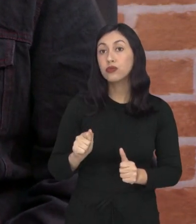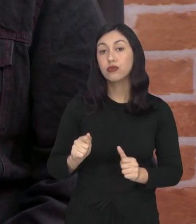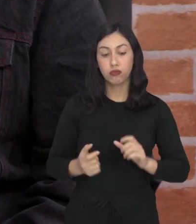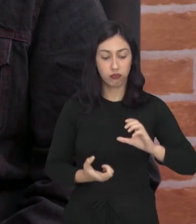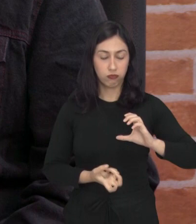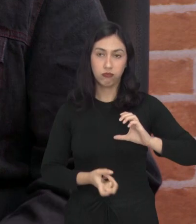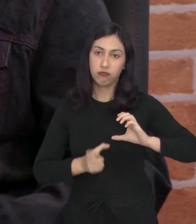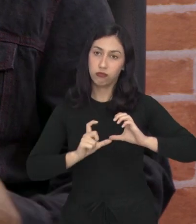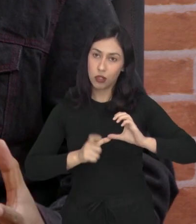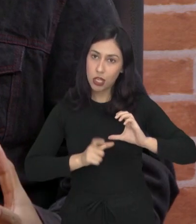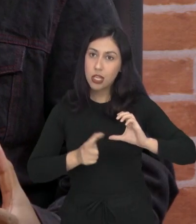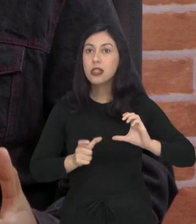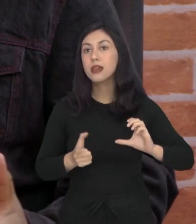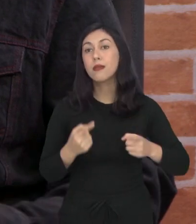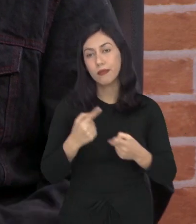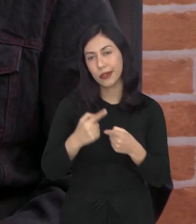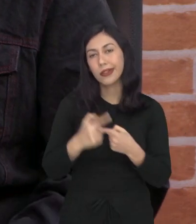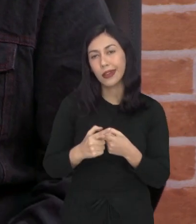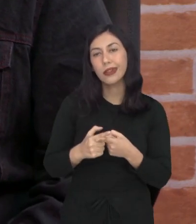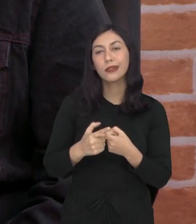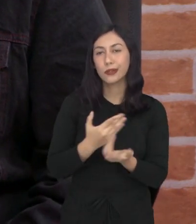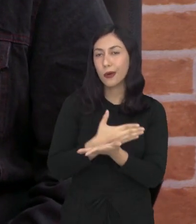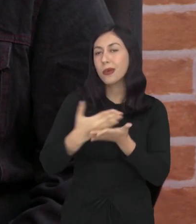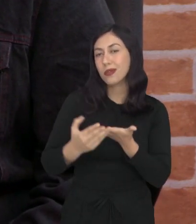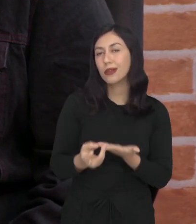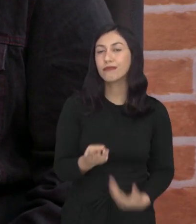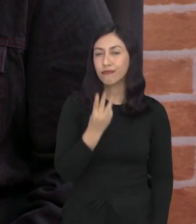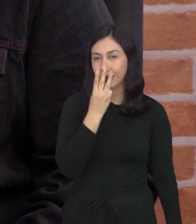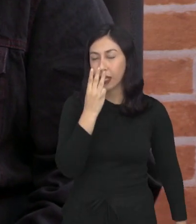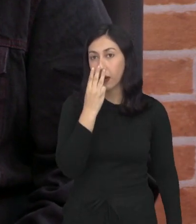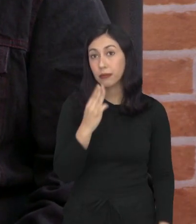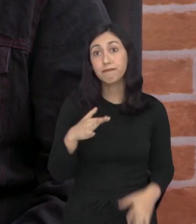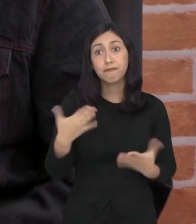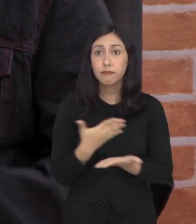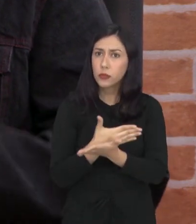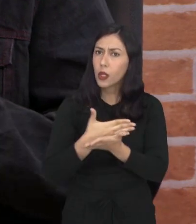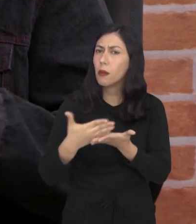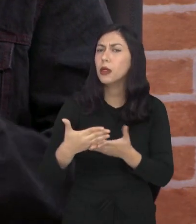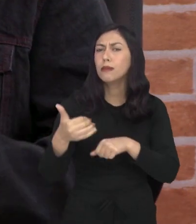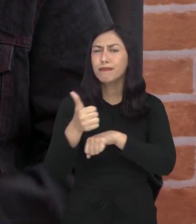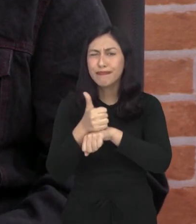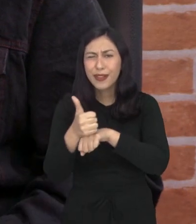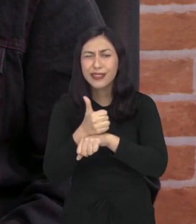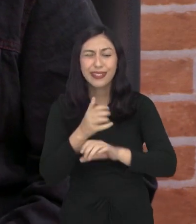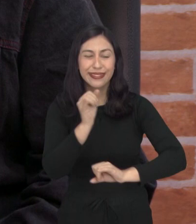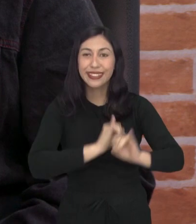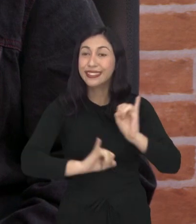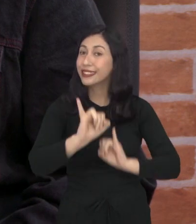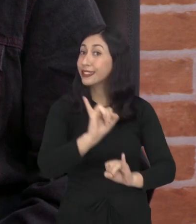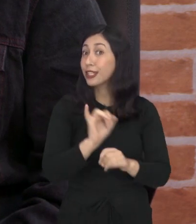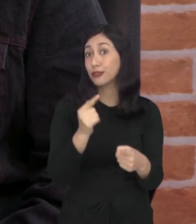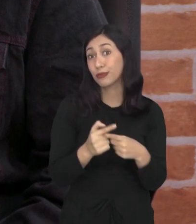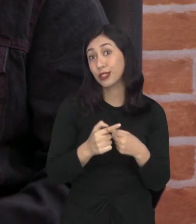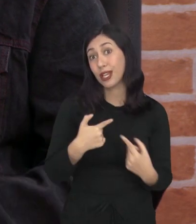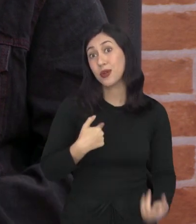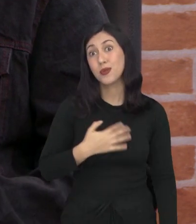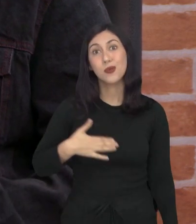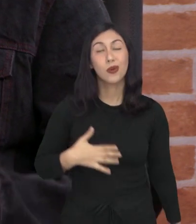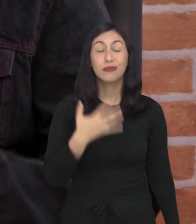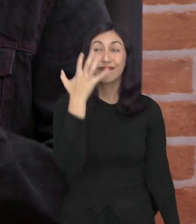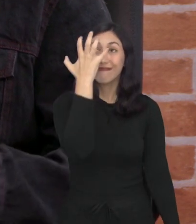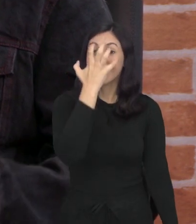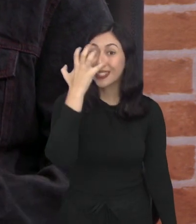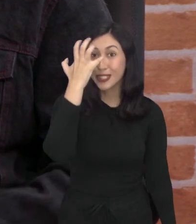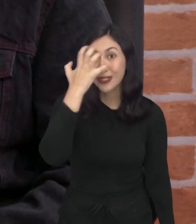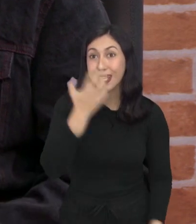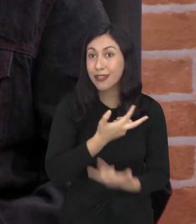do Star Wars. Então assim, é uma coisa muito legal. E, cara, é isso. Eu basicamente construí minha carreira na internet em volta disso, que é algo que eu gosto, que eu